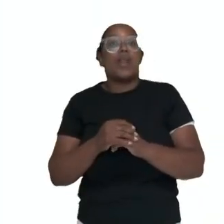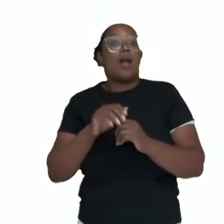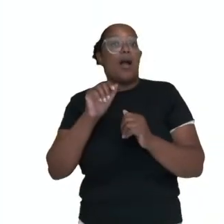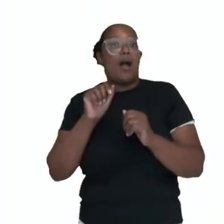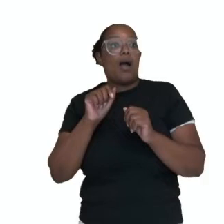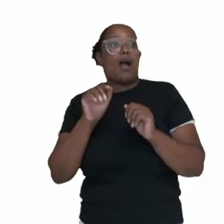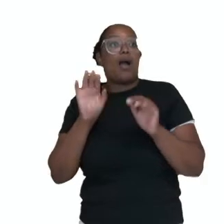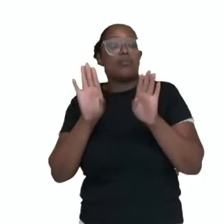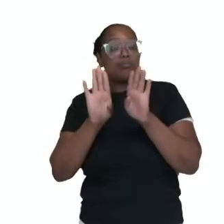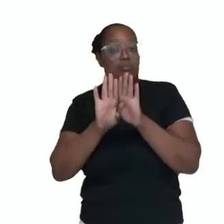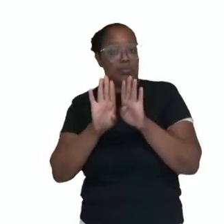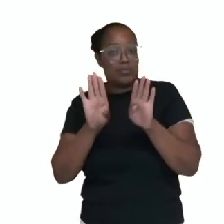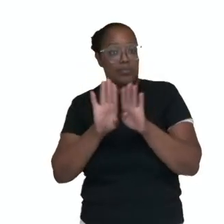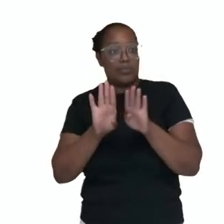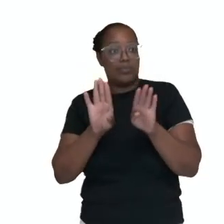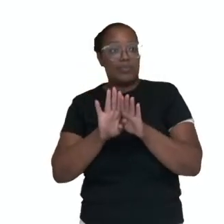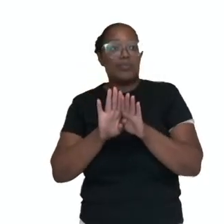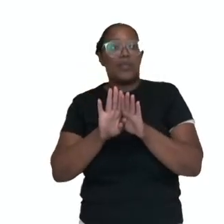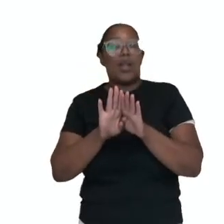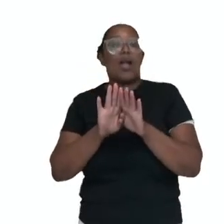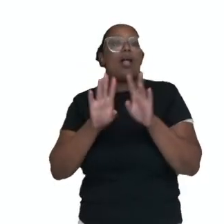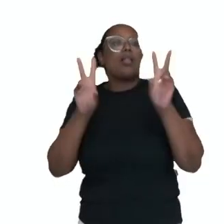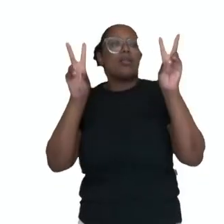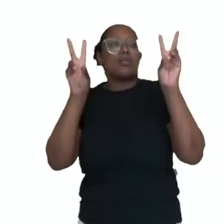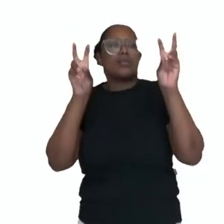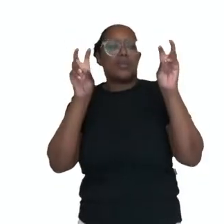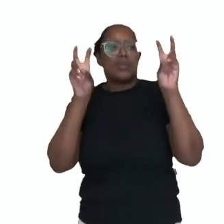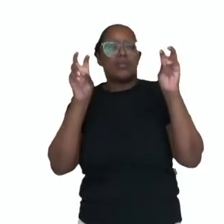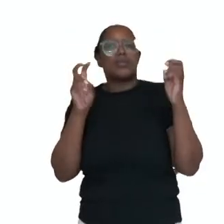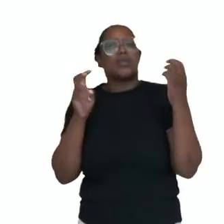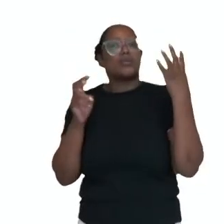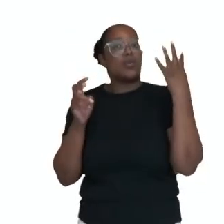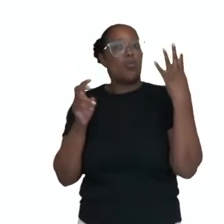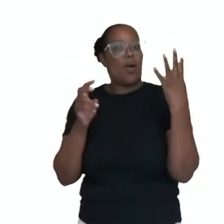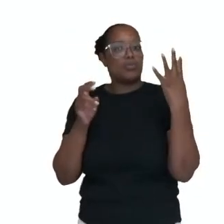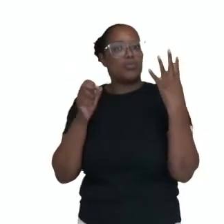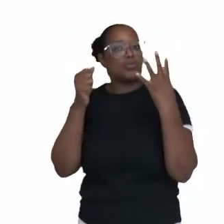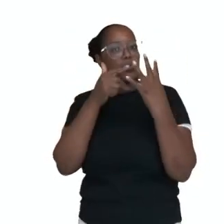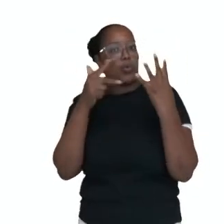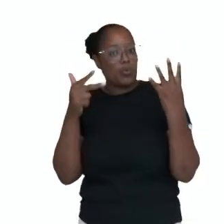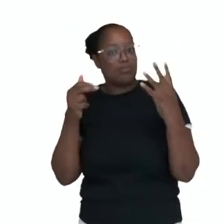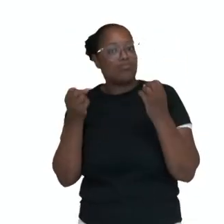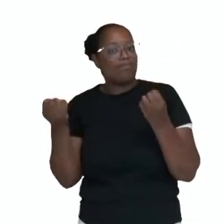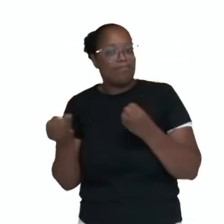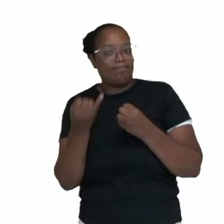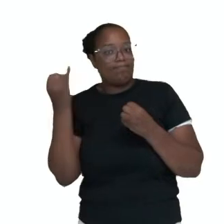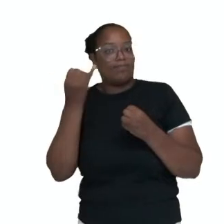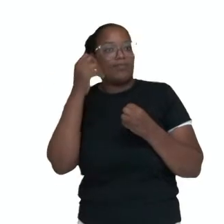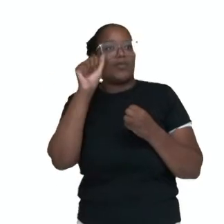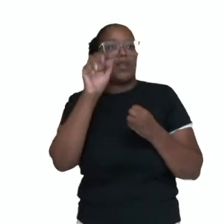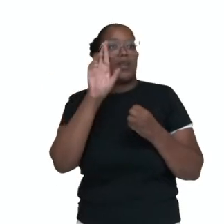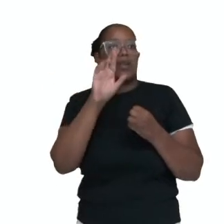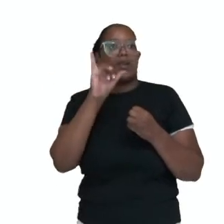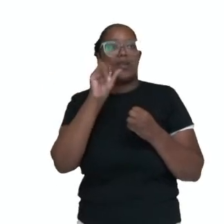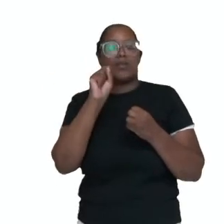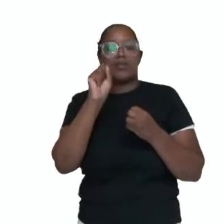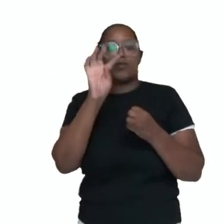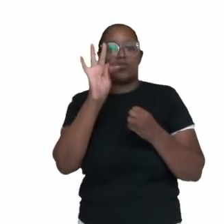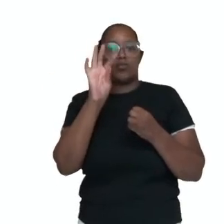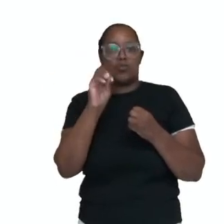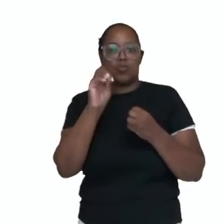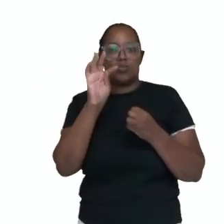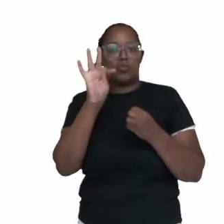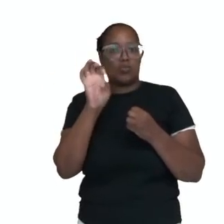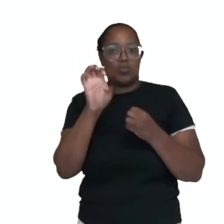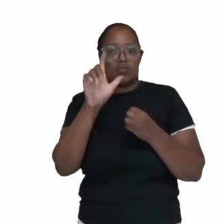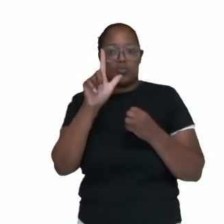Bom, há também a teoria das 4 causas no Aristóteles. Vamos voltar lá a falar de substância. Lembra que a gente estava falando? A